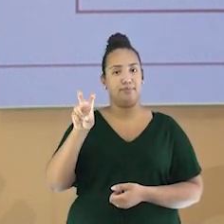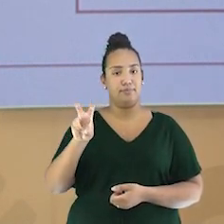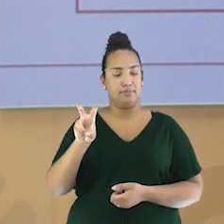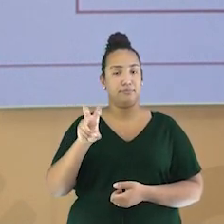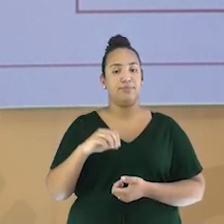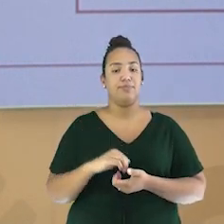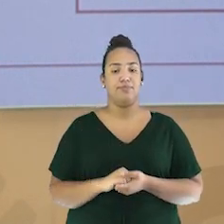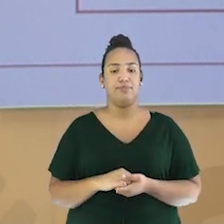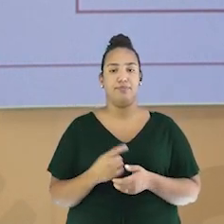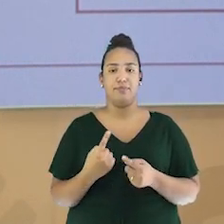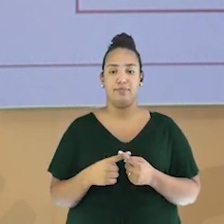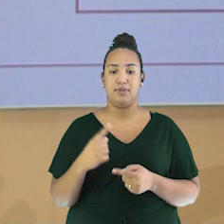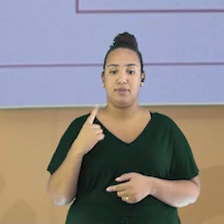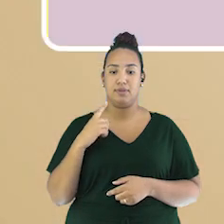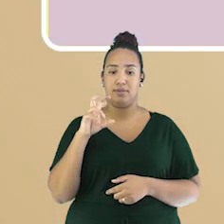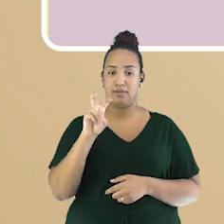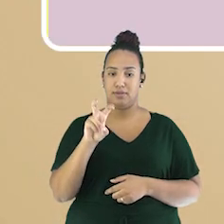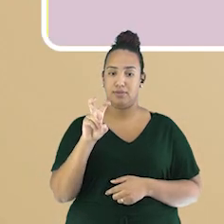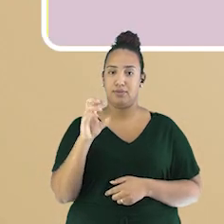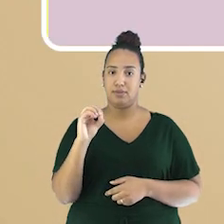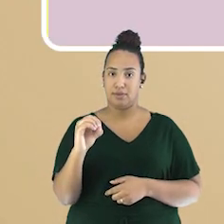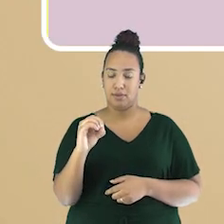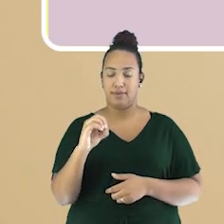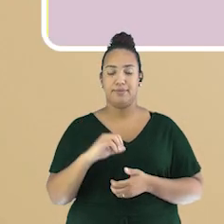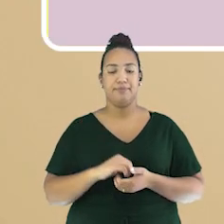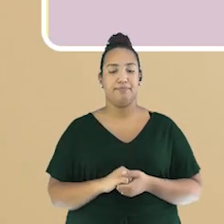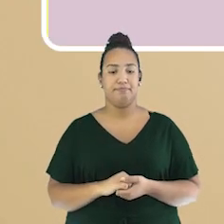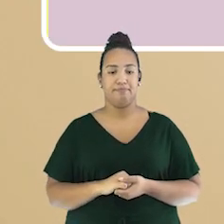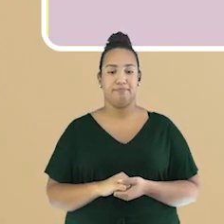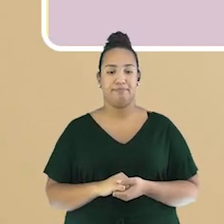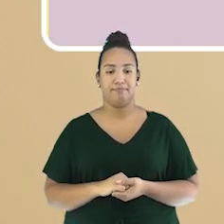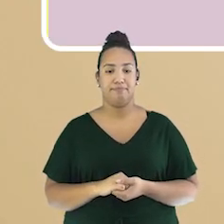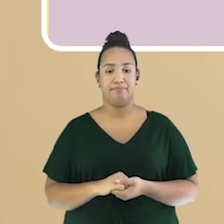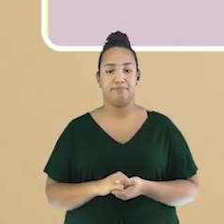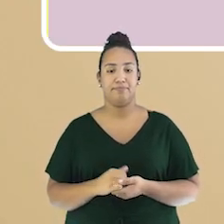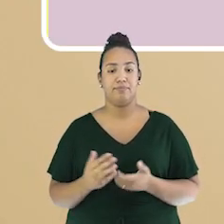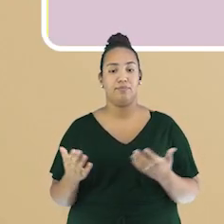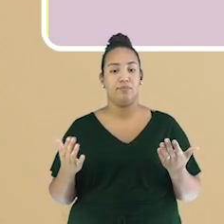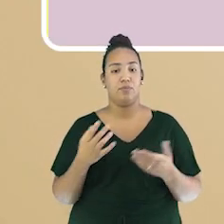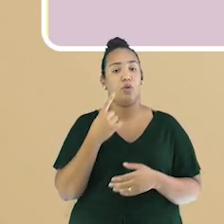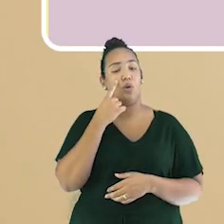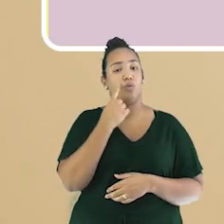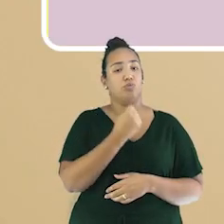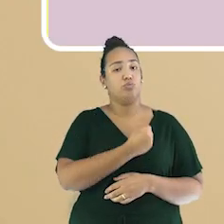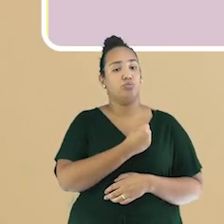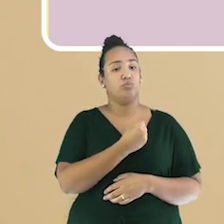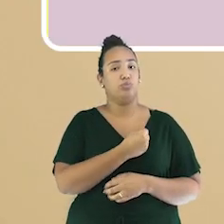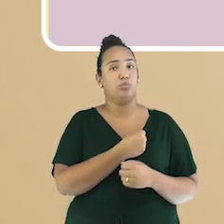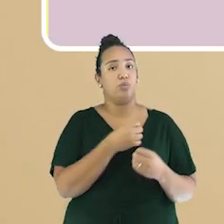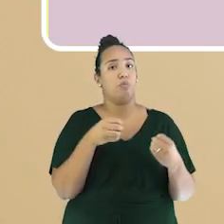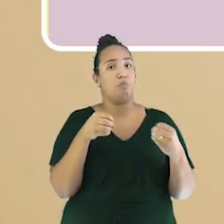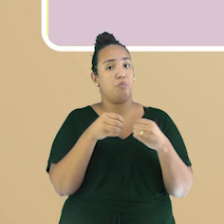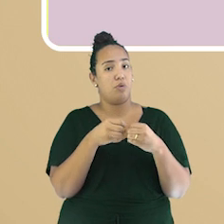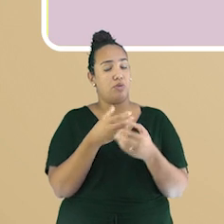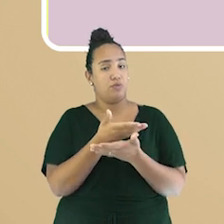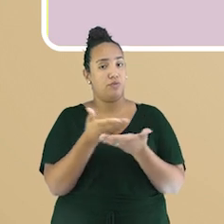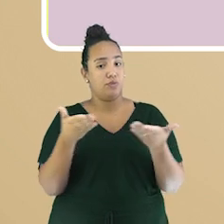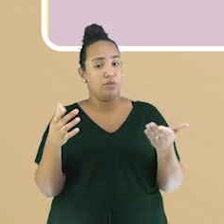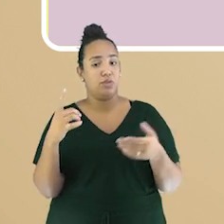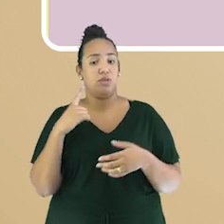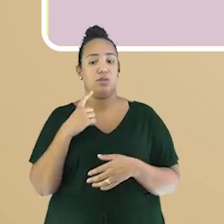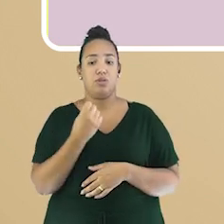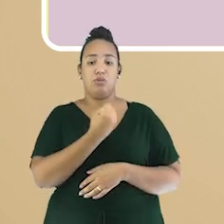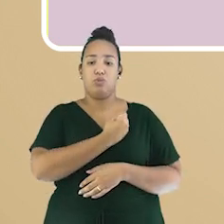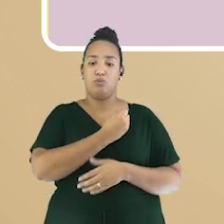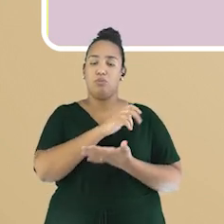possuir 5 zeros. Observe agora algum número ao seu redor que possua muitos